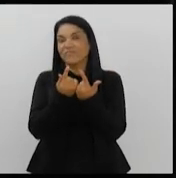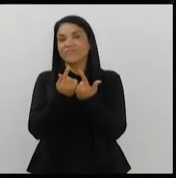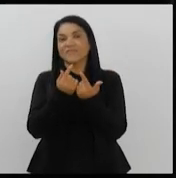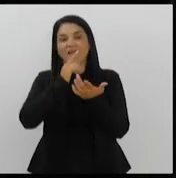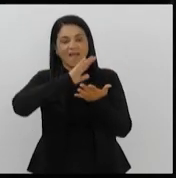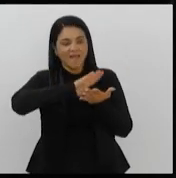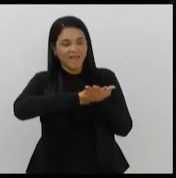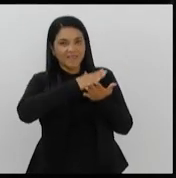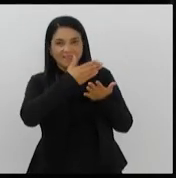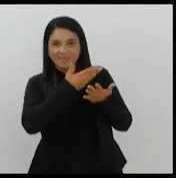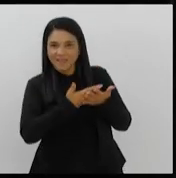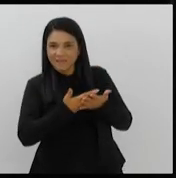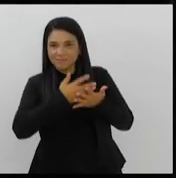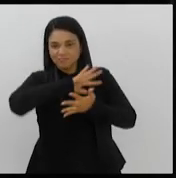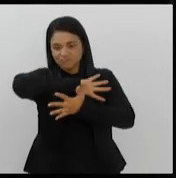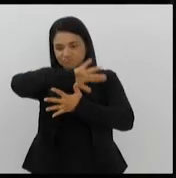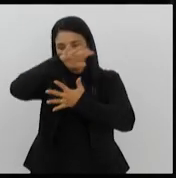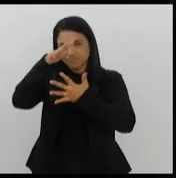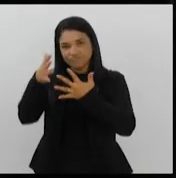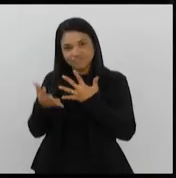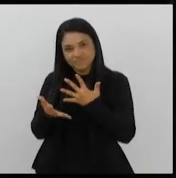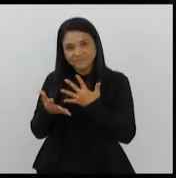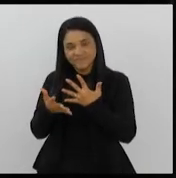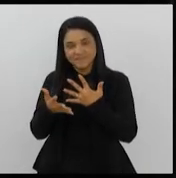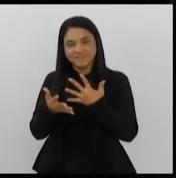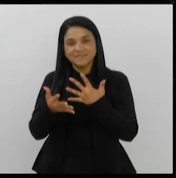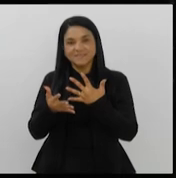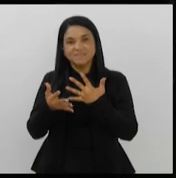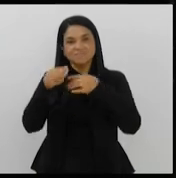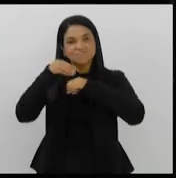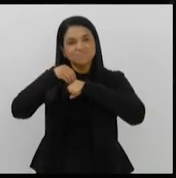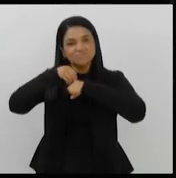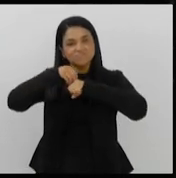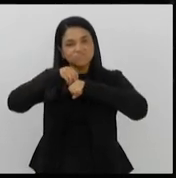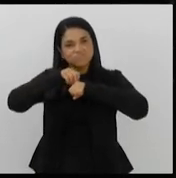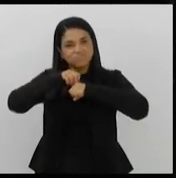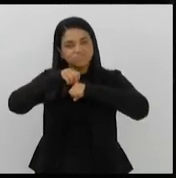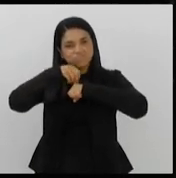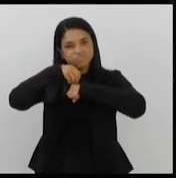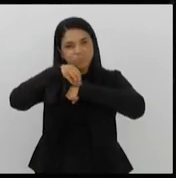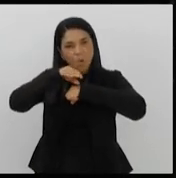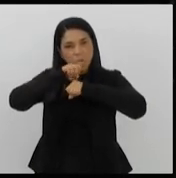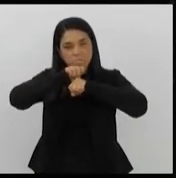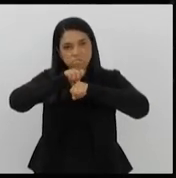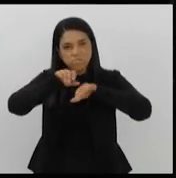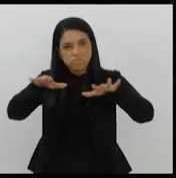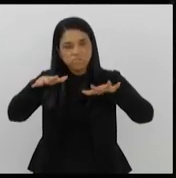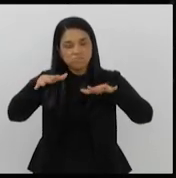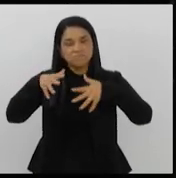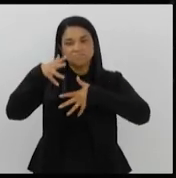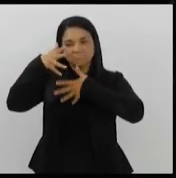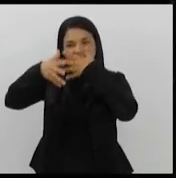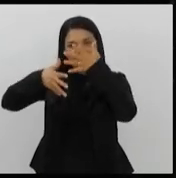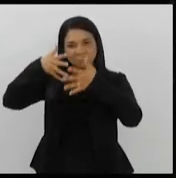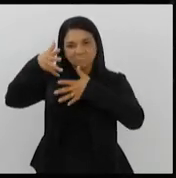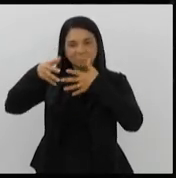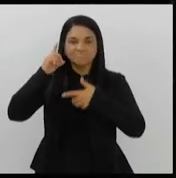senhora intérprete da língua de Libras, que leva a nossa voz aos